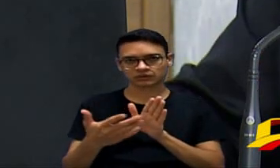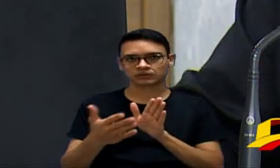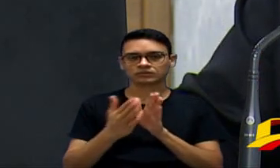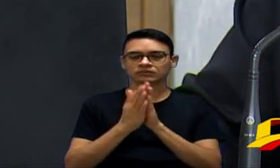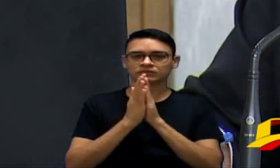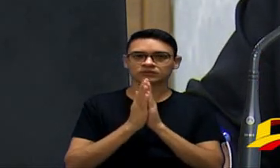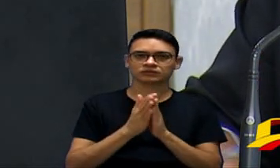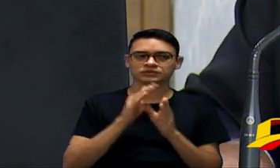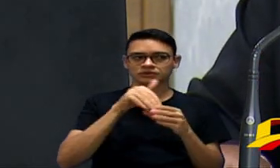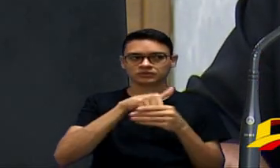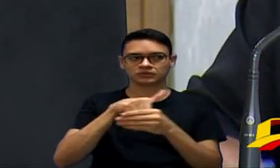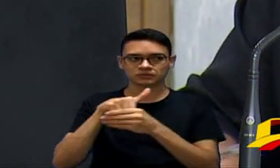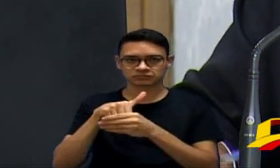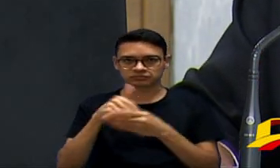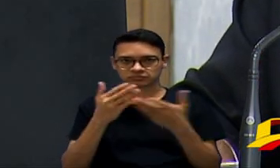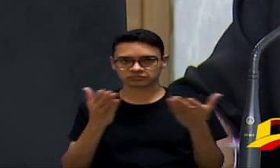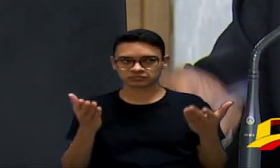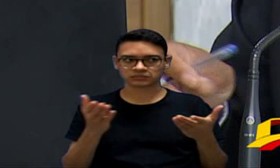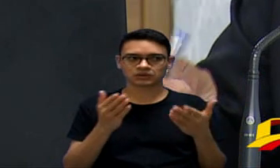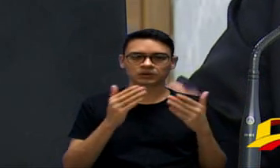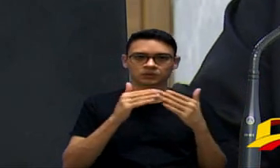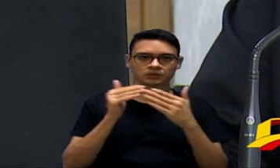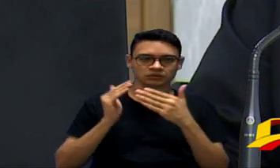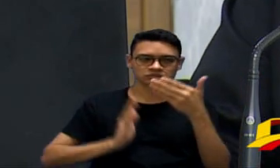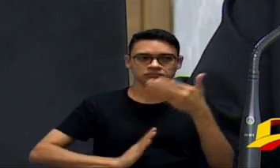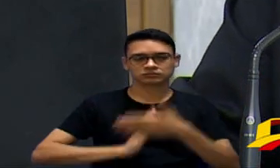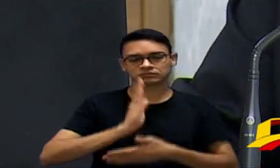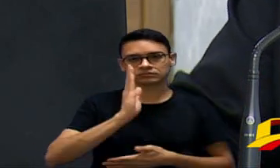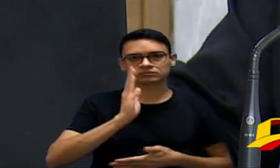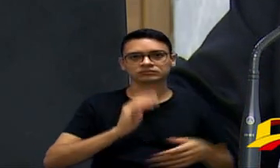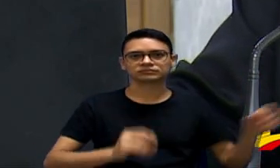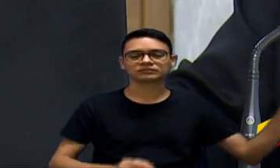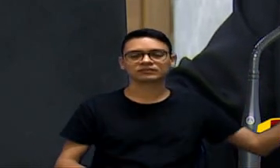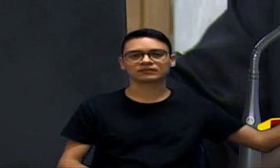vereadores que concordam, permaneçam como estão. Aprovado.